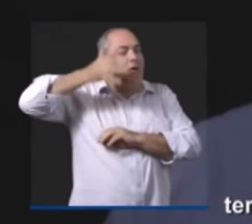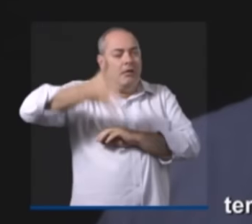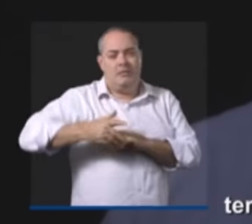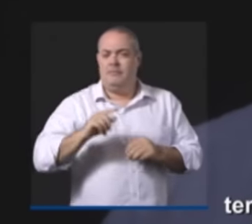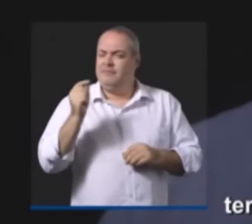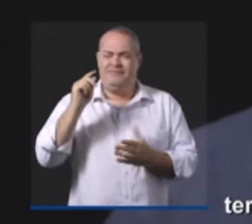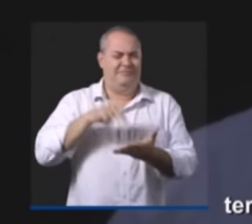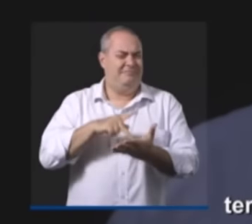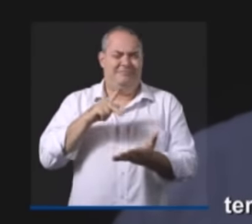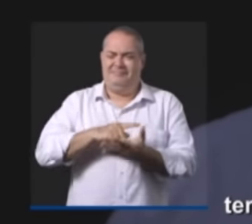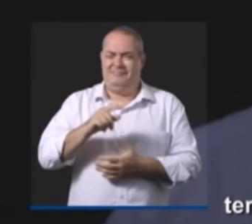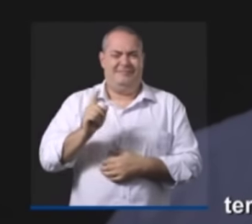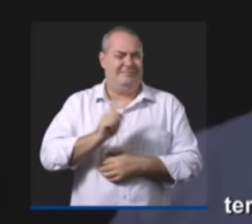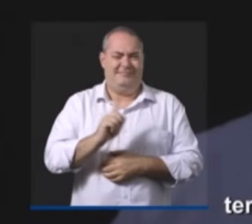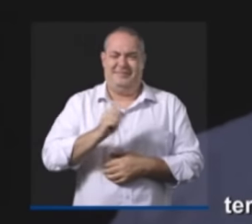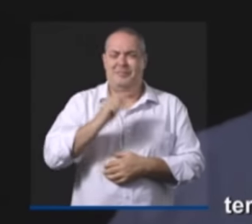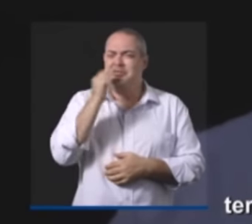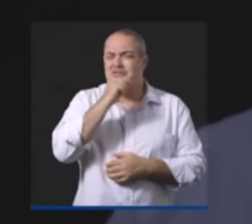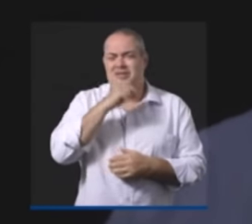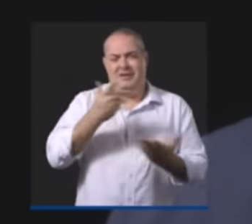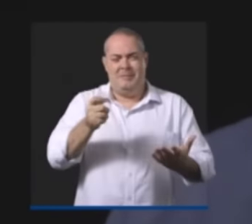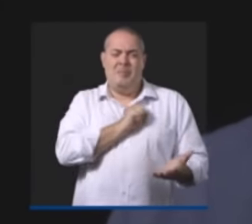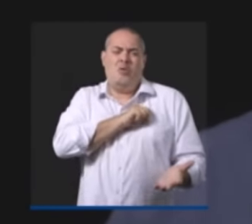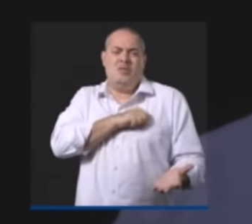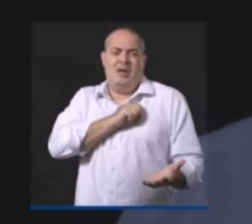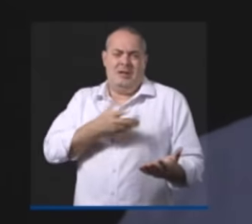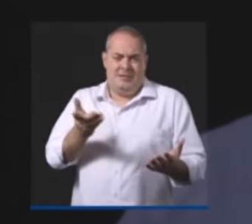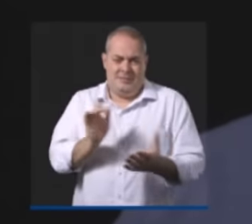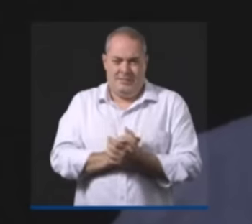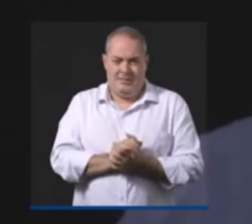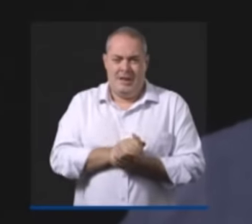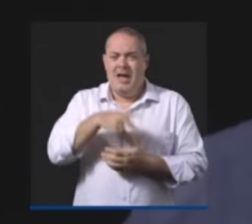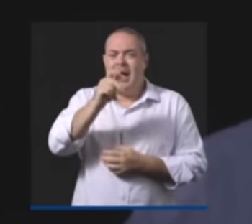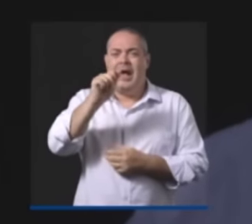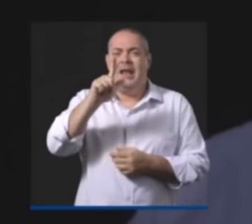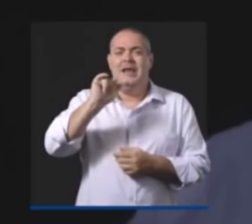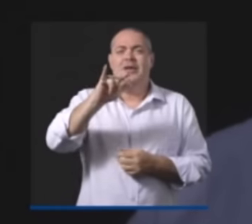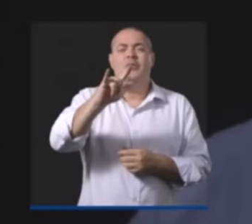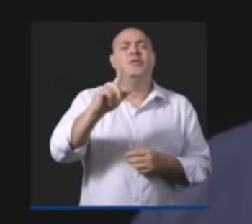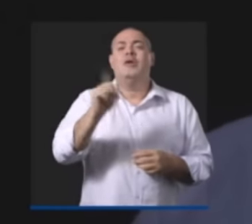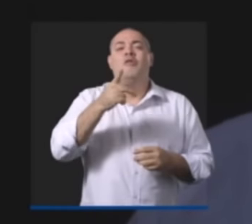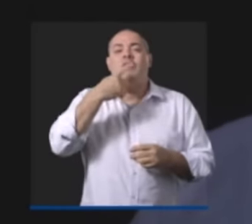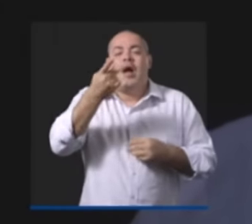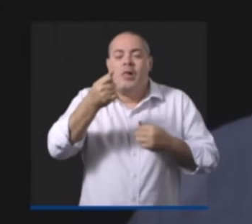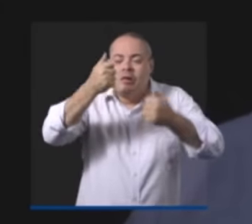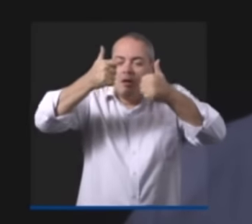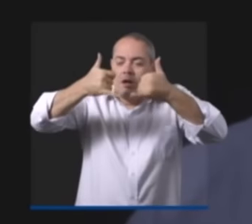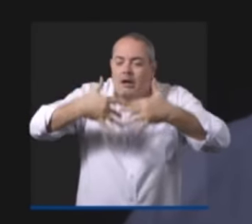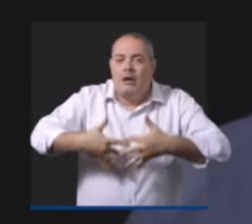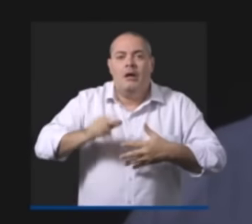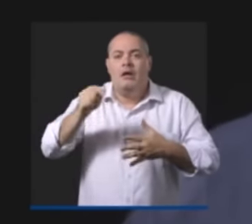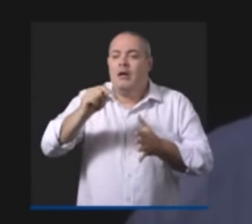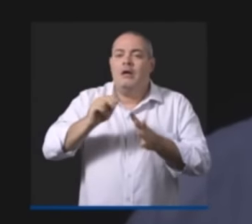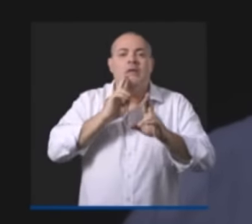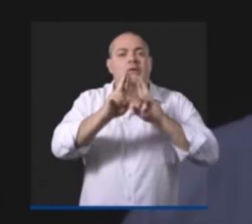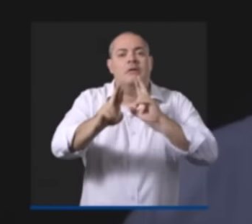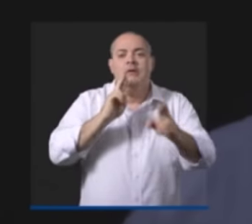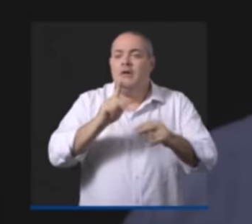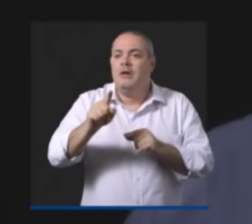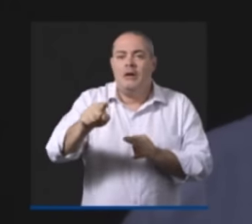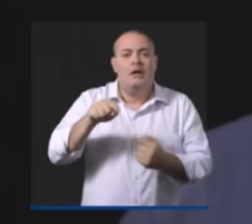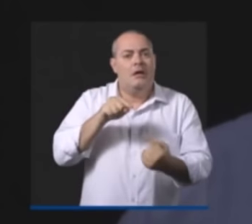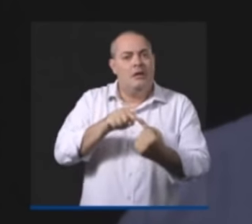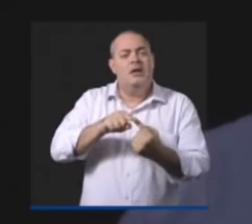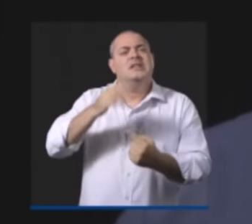recebido vantagens para dar o seu depoimento. Não é verdade. Veja a maldade. Calil não questiona